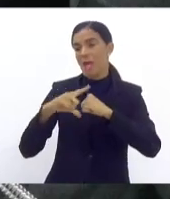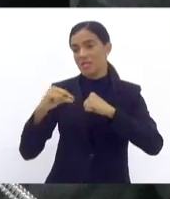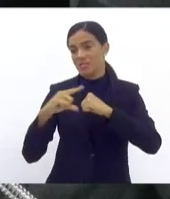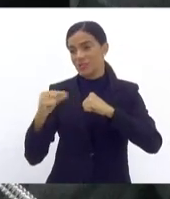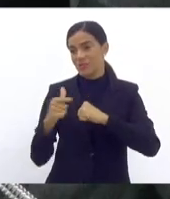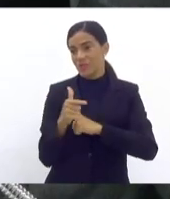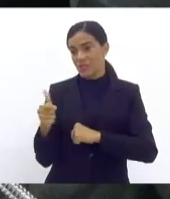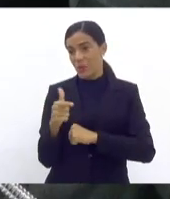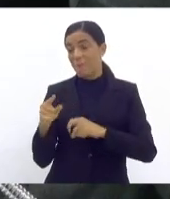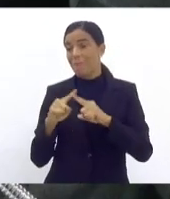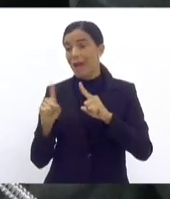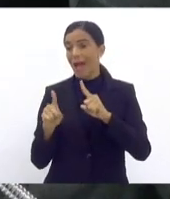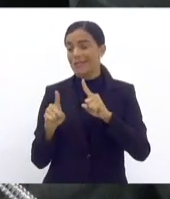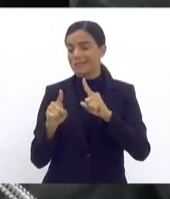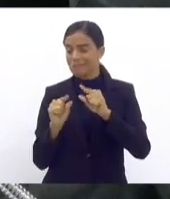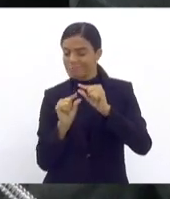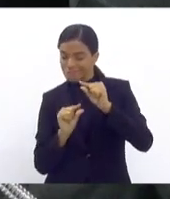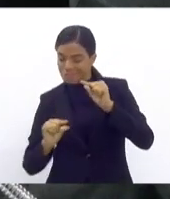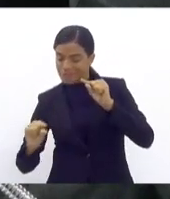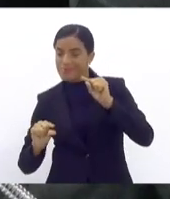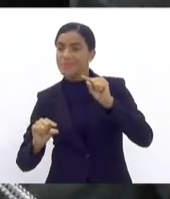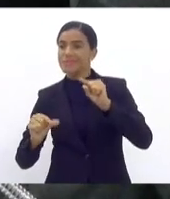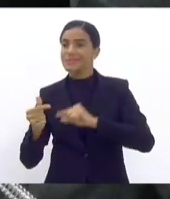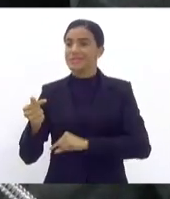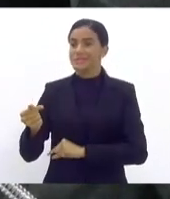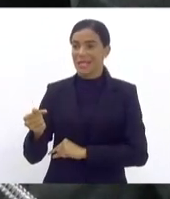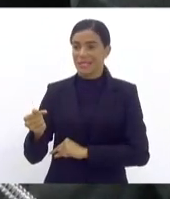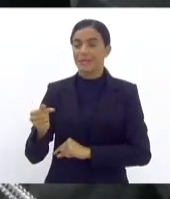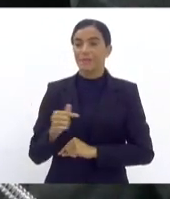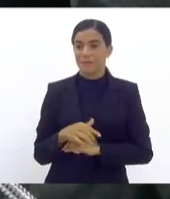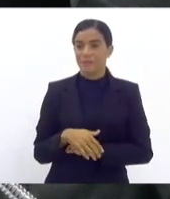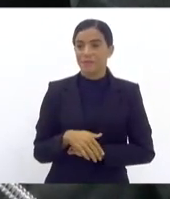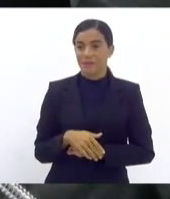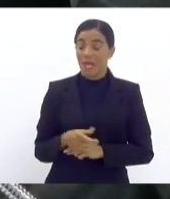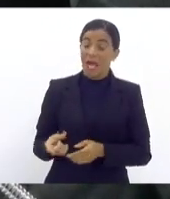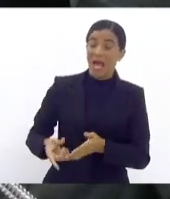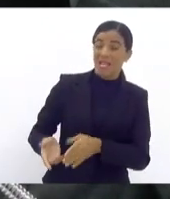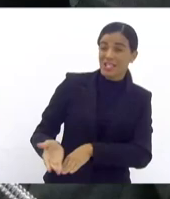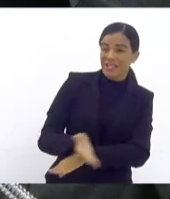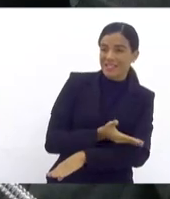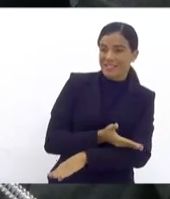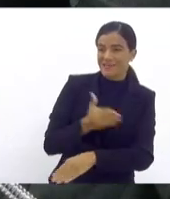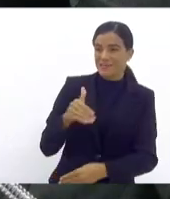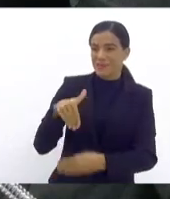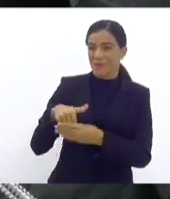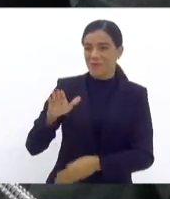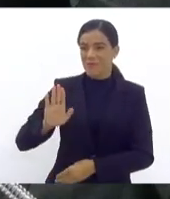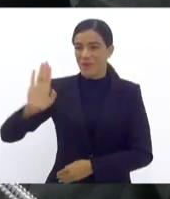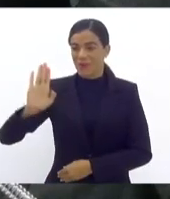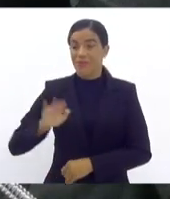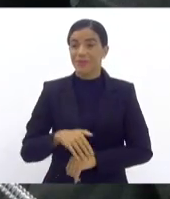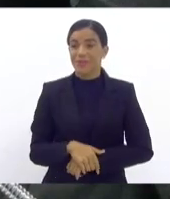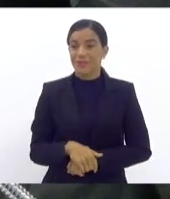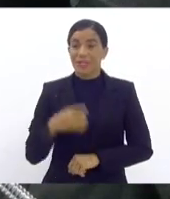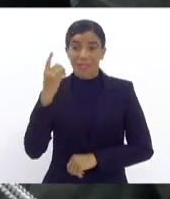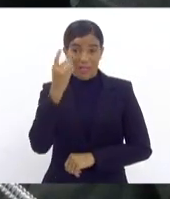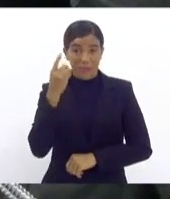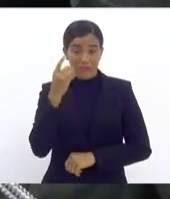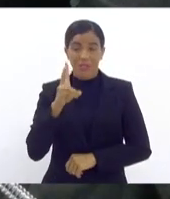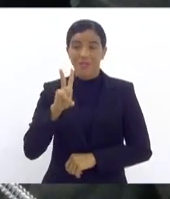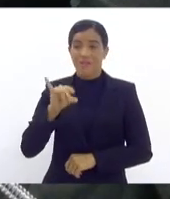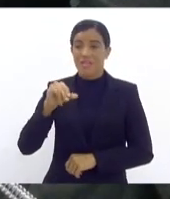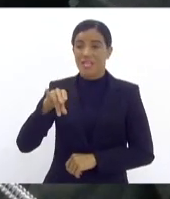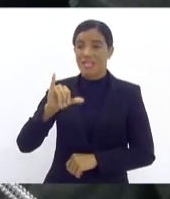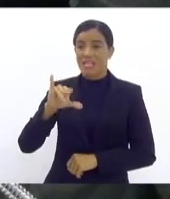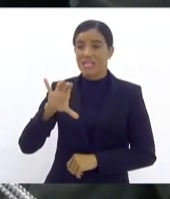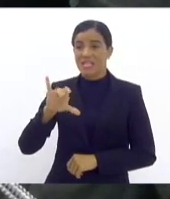seu inciso 7º. Então, me filio ao parecer, já antecipando meu voto, deputado doutor Serginho. Em discussão, deputado Vinícius Cozzolino. Eu